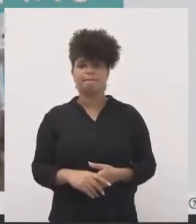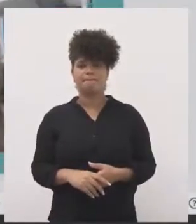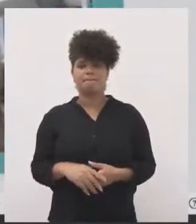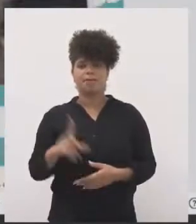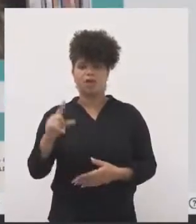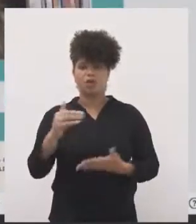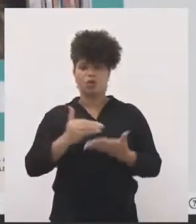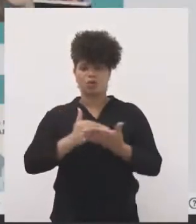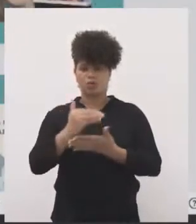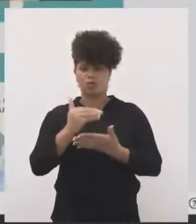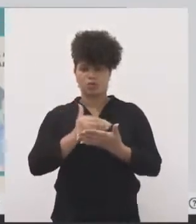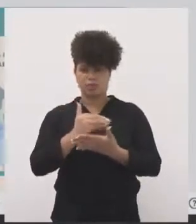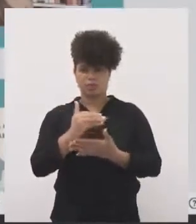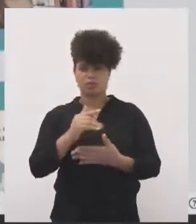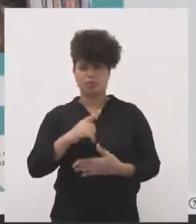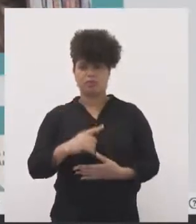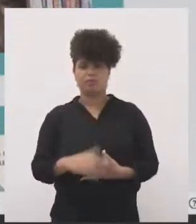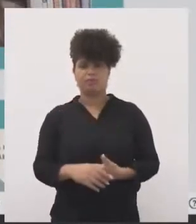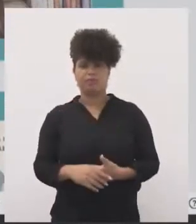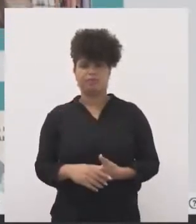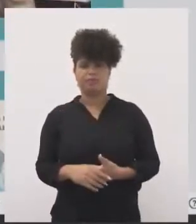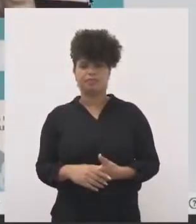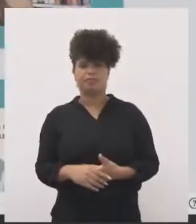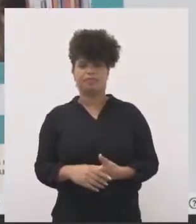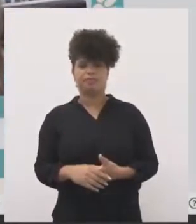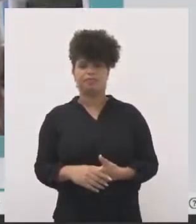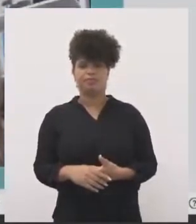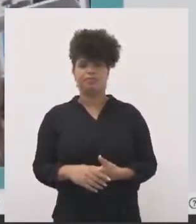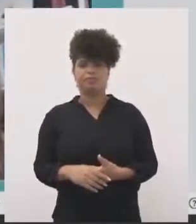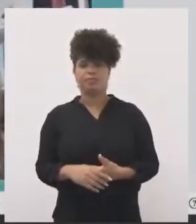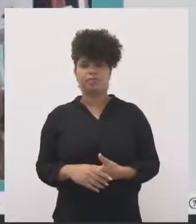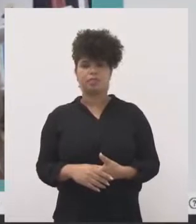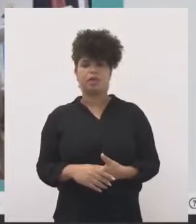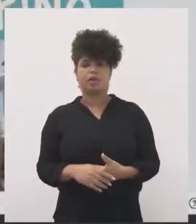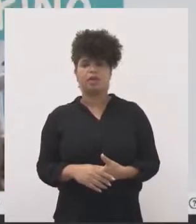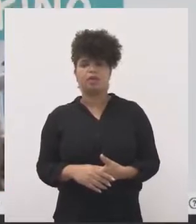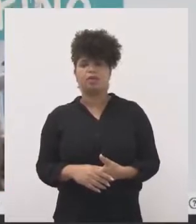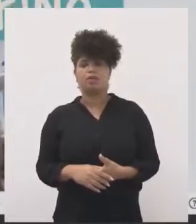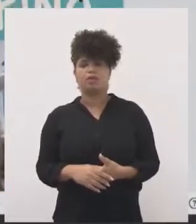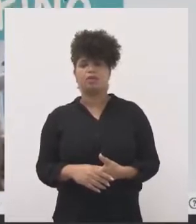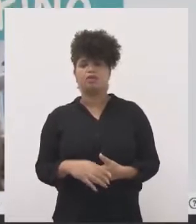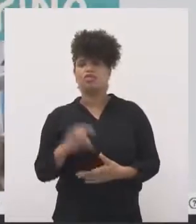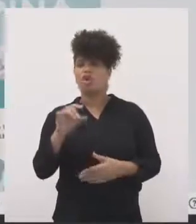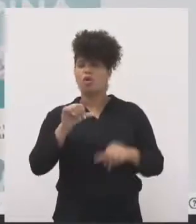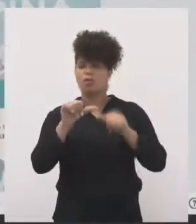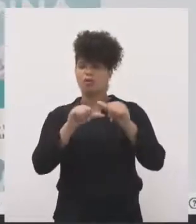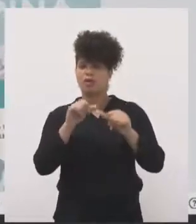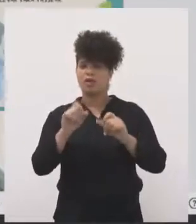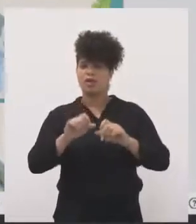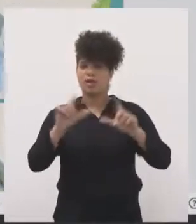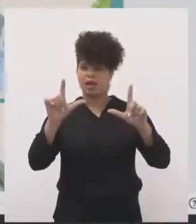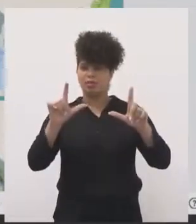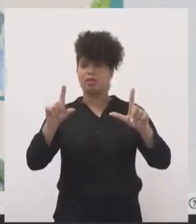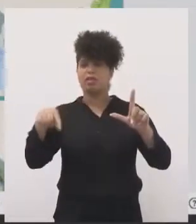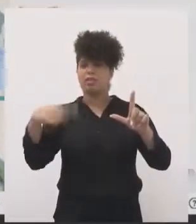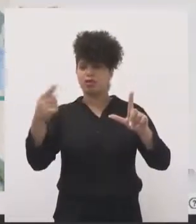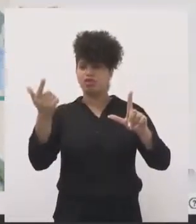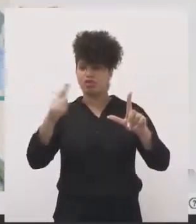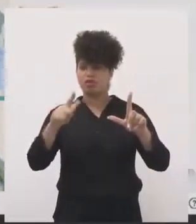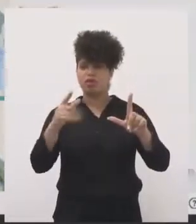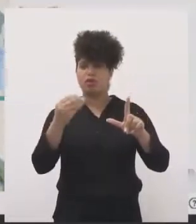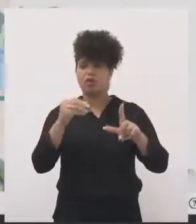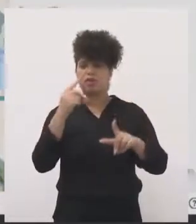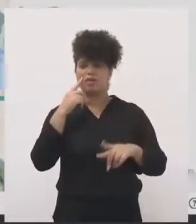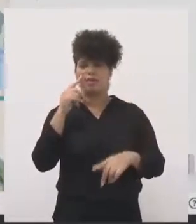inicial. Então, eu só vou tirar essa capa daqui para não dar nenhum tipo de problema, depois a gente pode colocá-la de novo. Então, eu posso